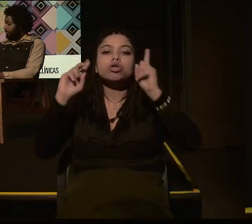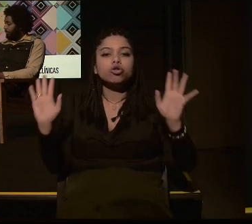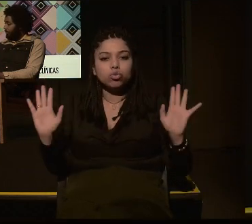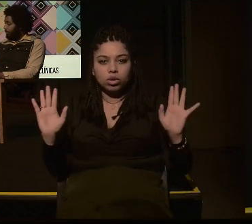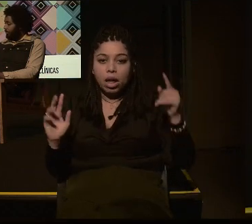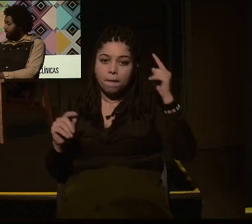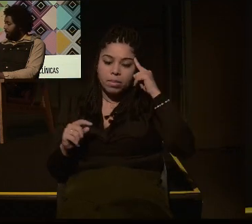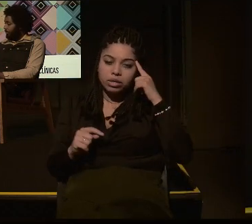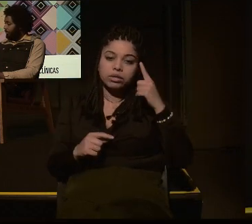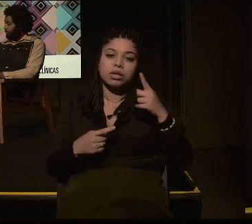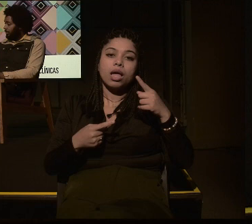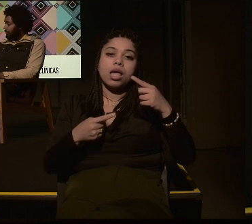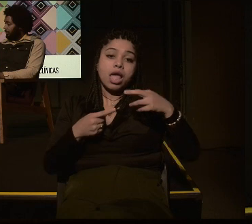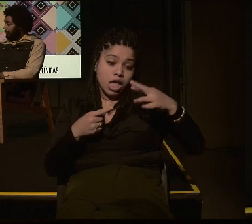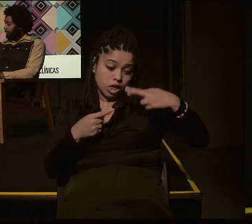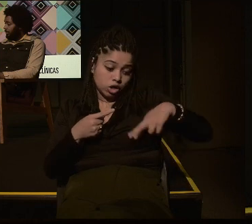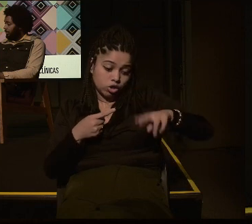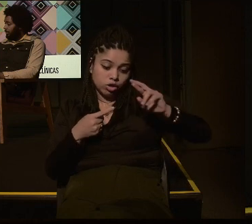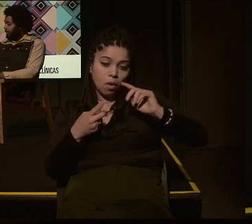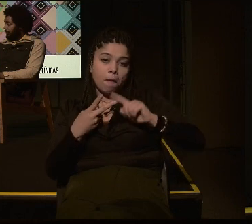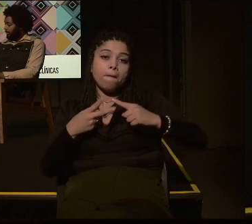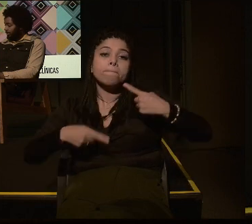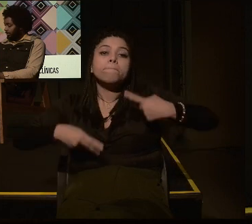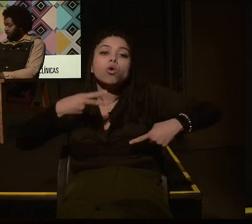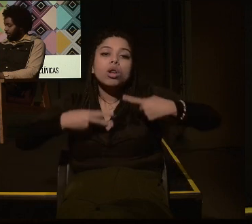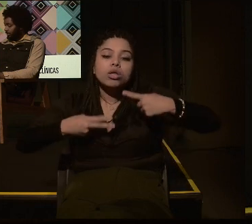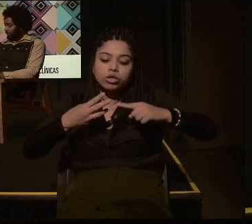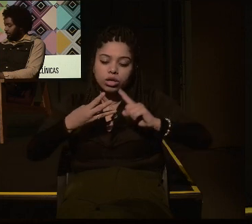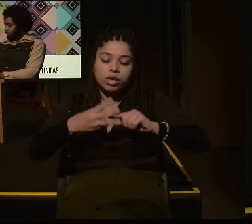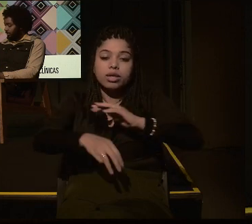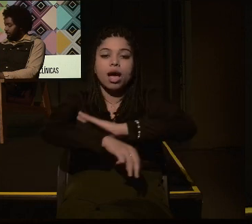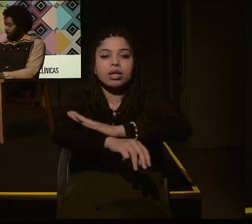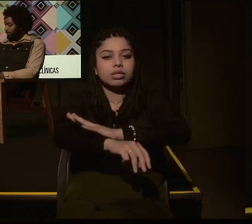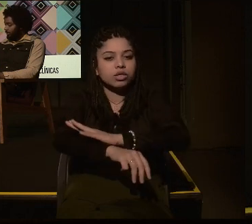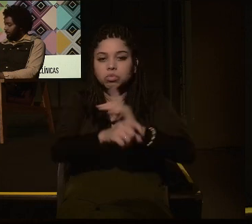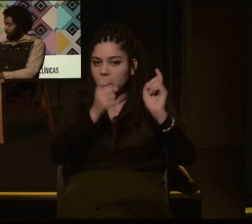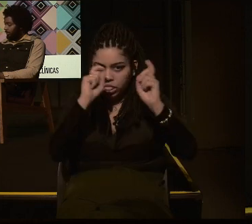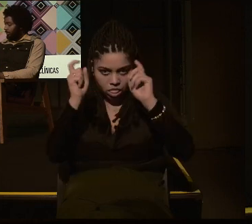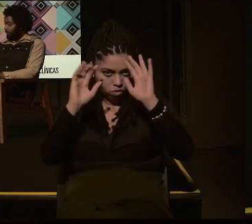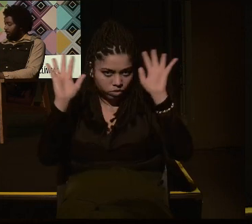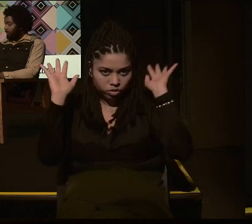que religião, política e racismo não se discute. Então, vejam.